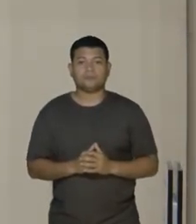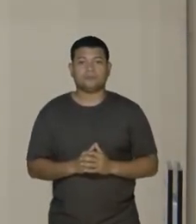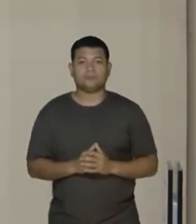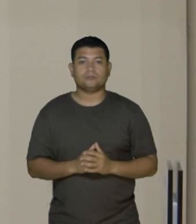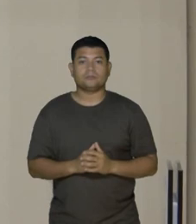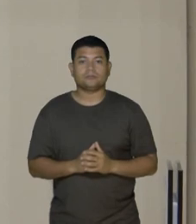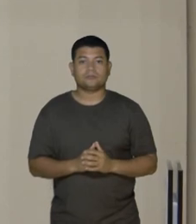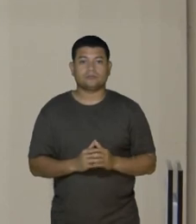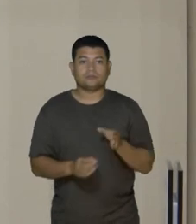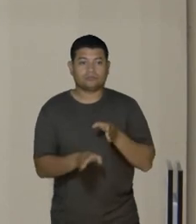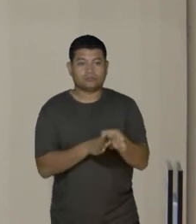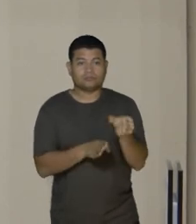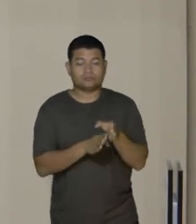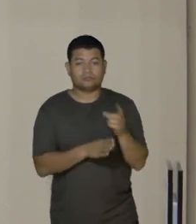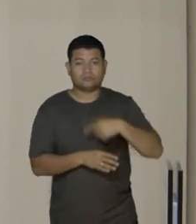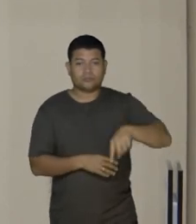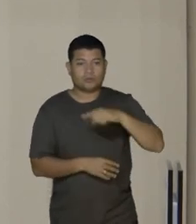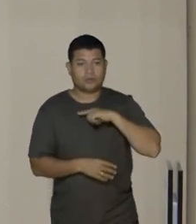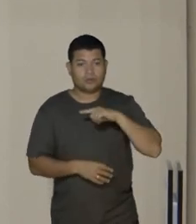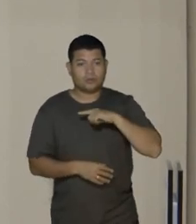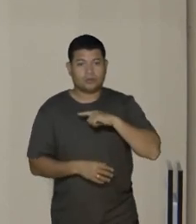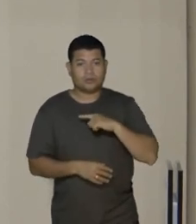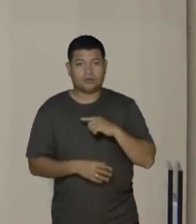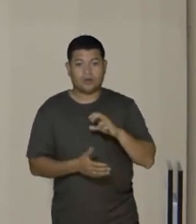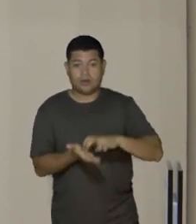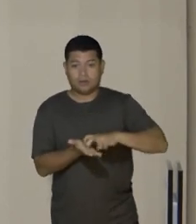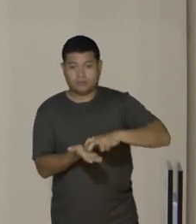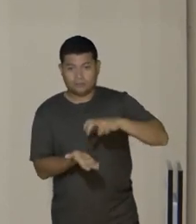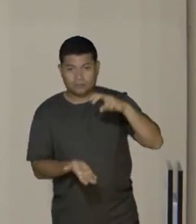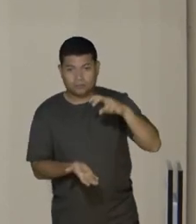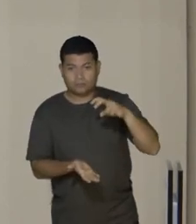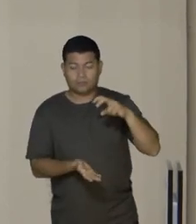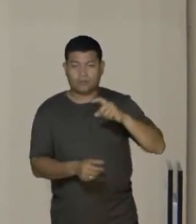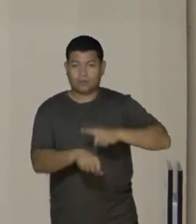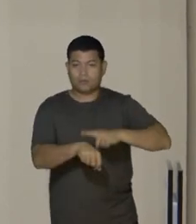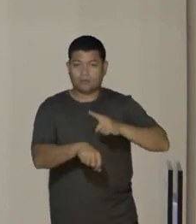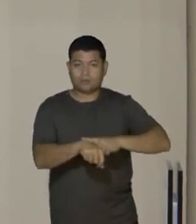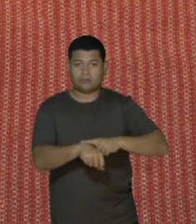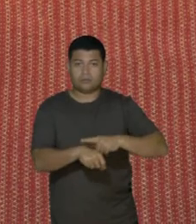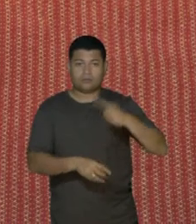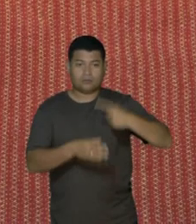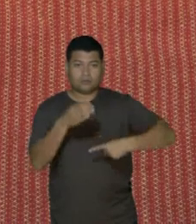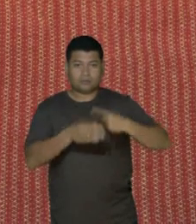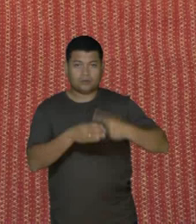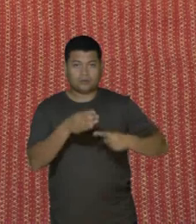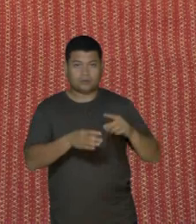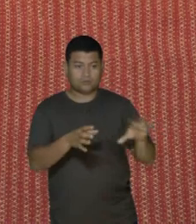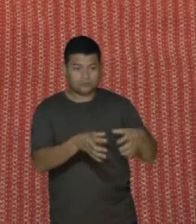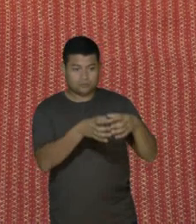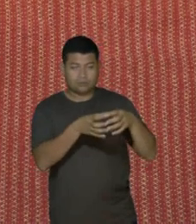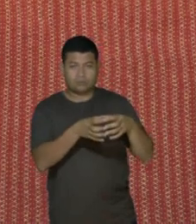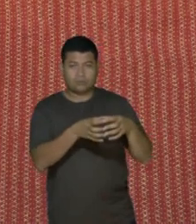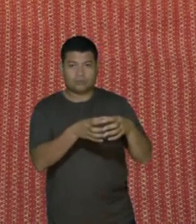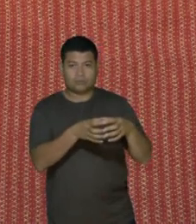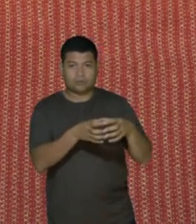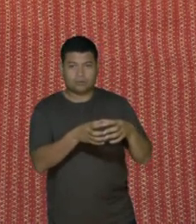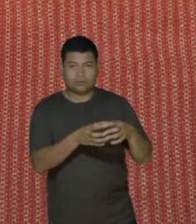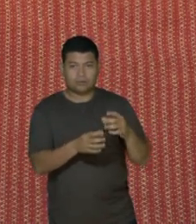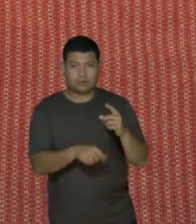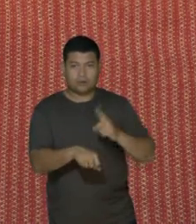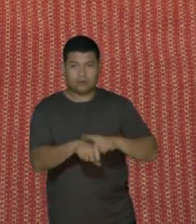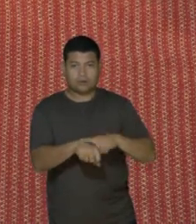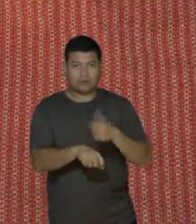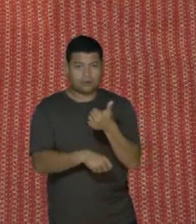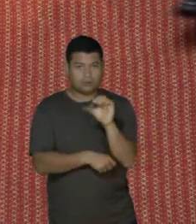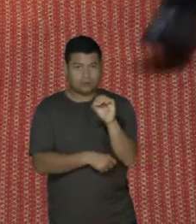para orientação. Nós vamos ter amanhã, pela manhã, as comissões conjuntas. 10 horas. Vai ter